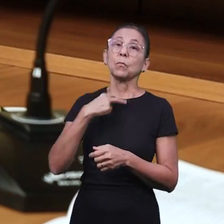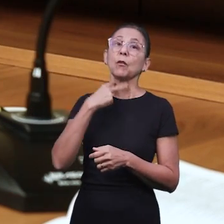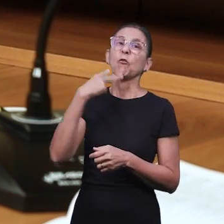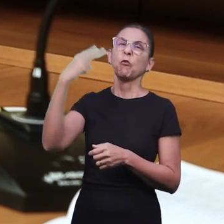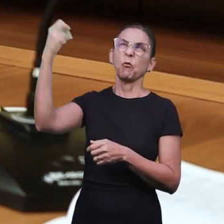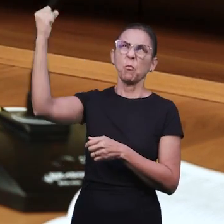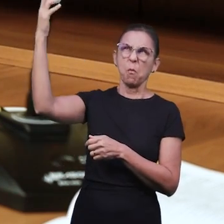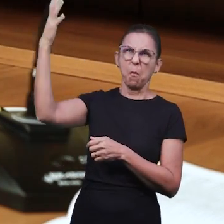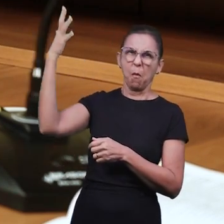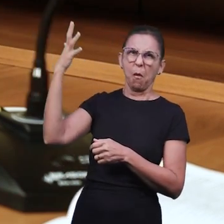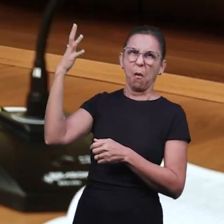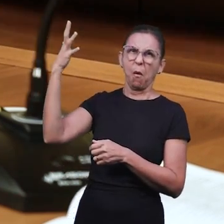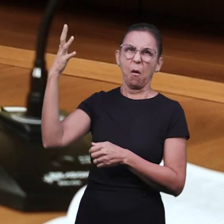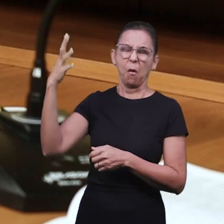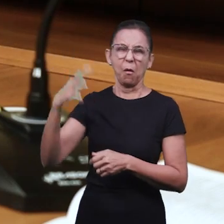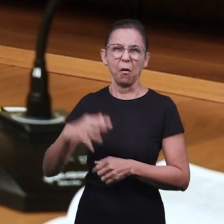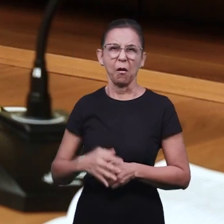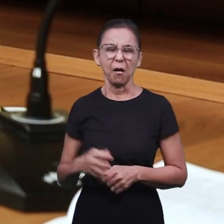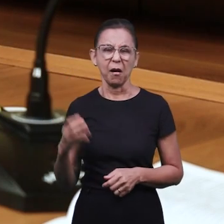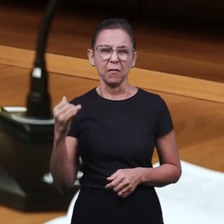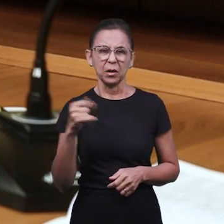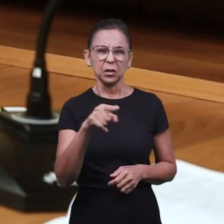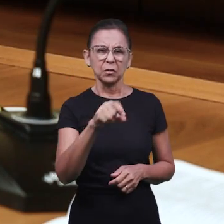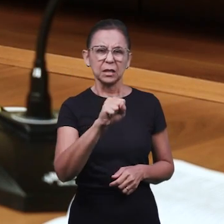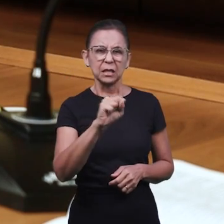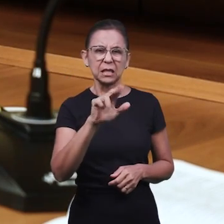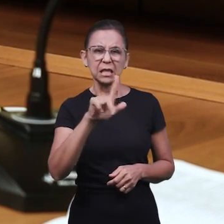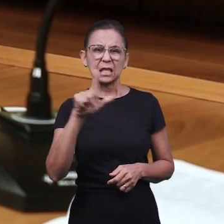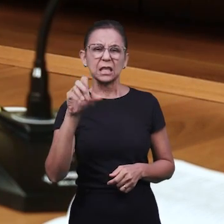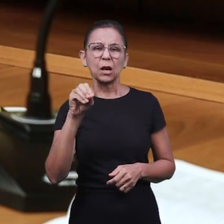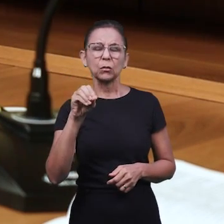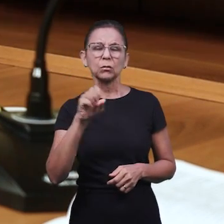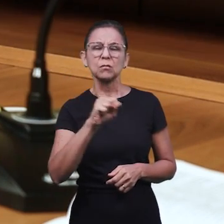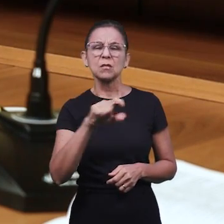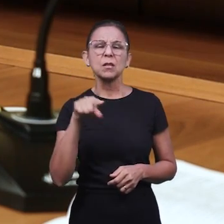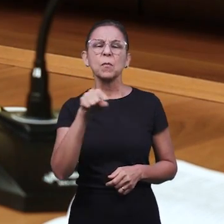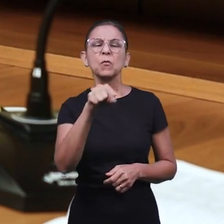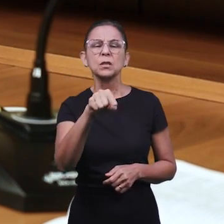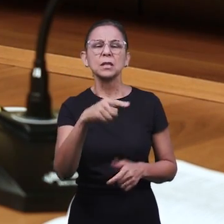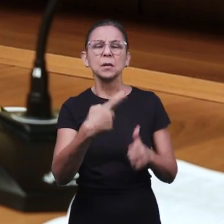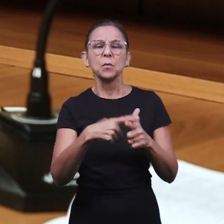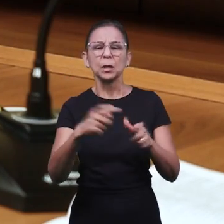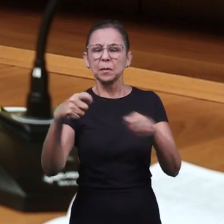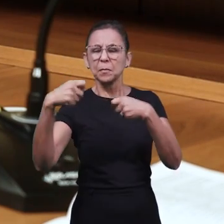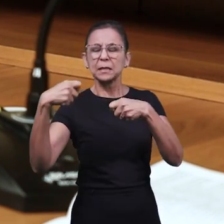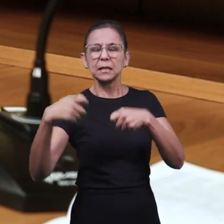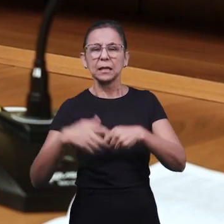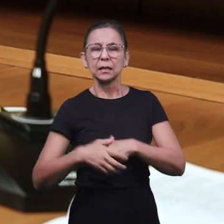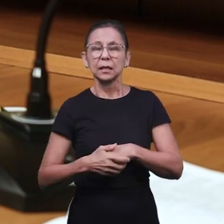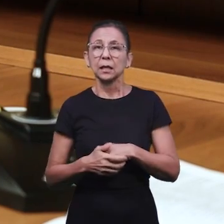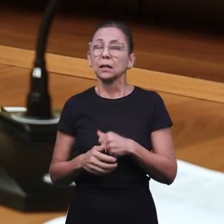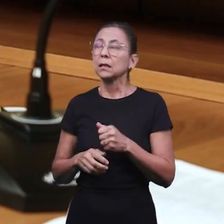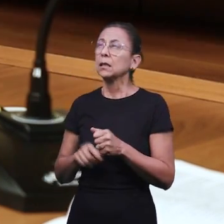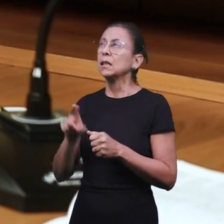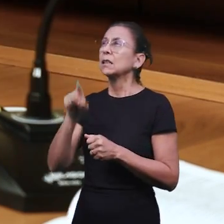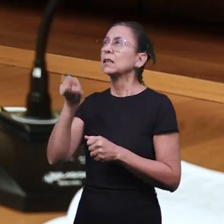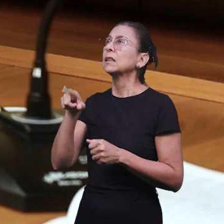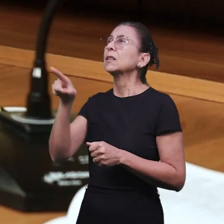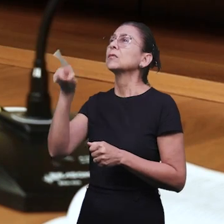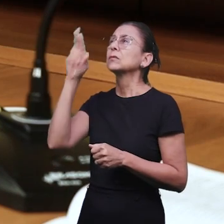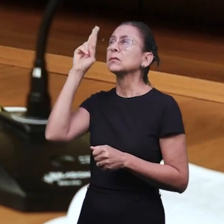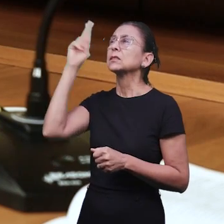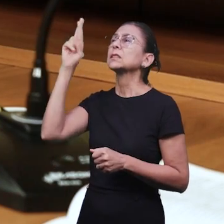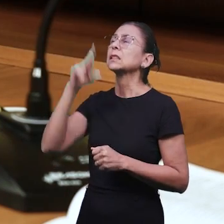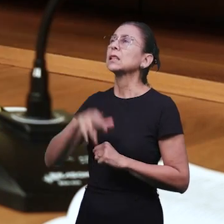para ele: Saulo, Saulo, por que me persegues? Ele não perseguia. Quem és tu, Senhor? Disse. Ele disse: eu sou